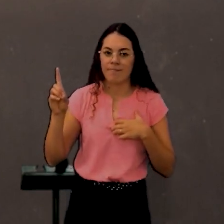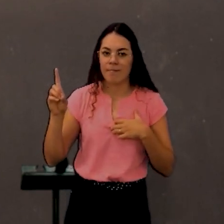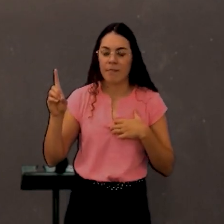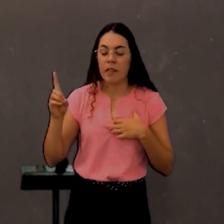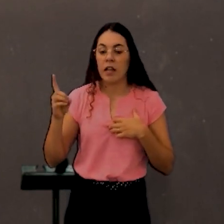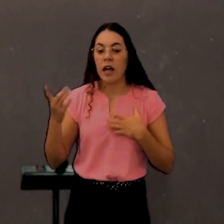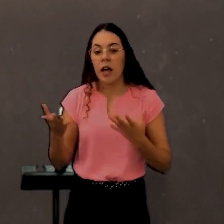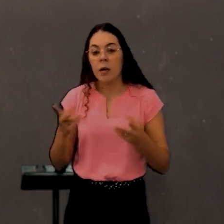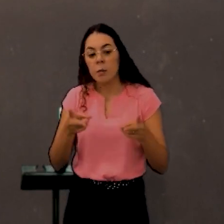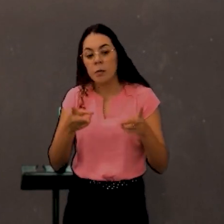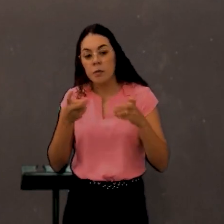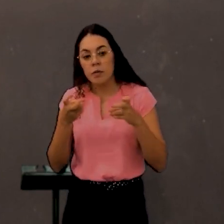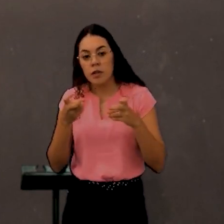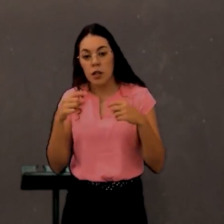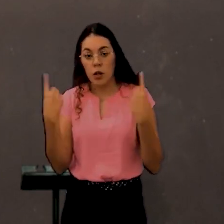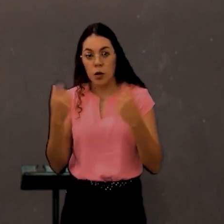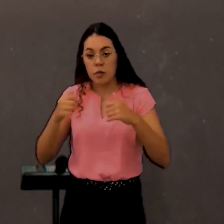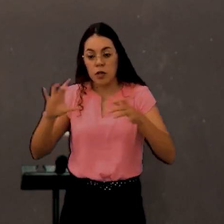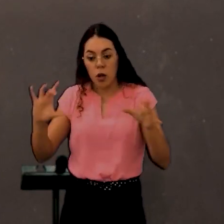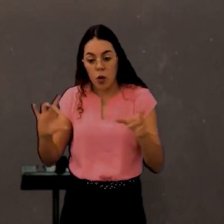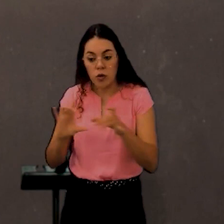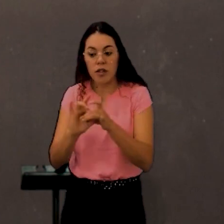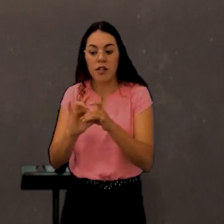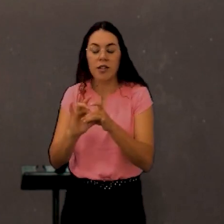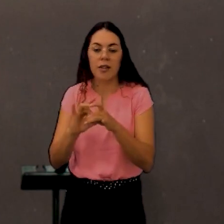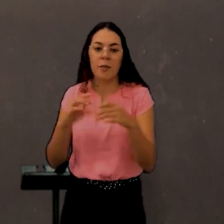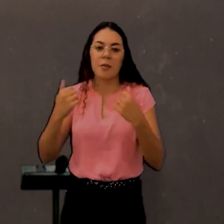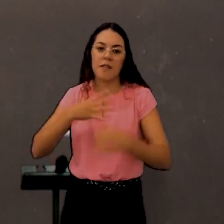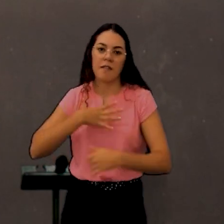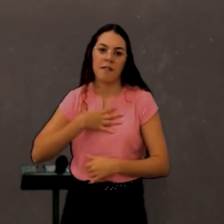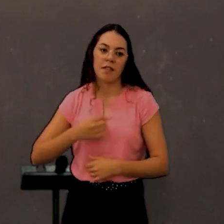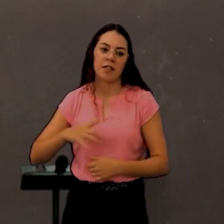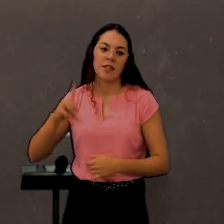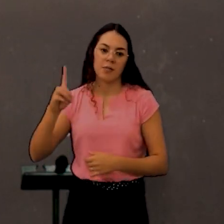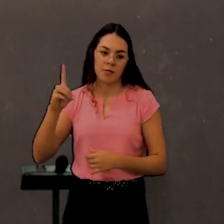E quando nós vivemos unidos, nós somos chamados de filhos de Deus.